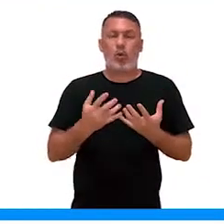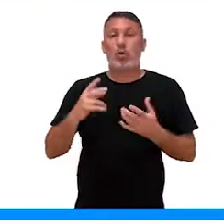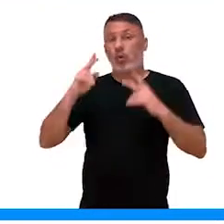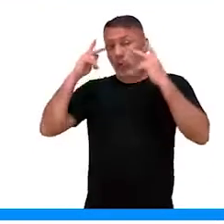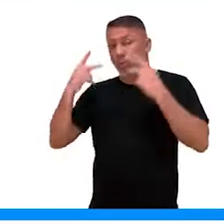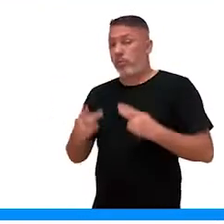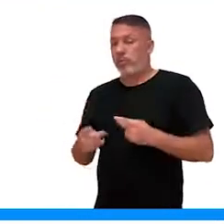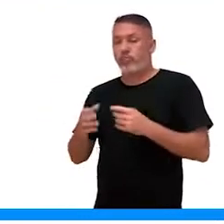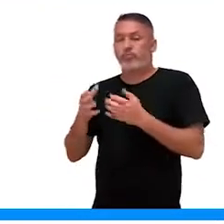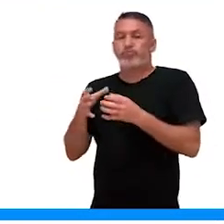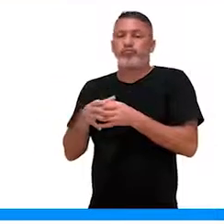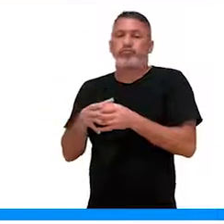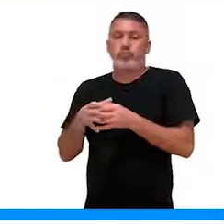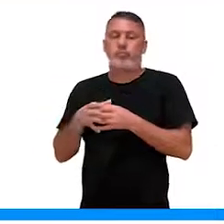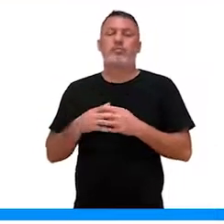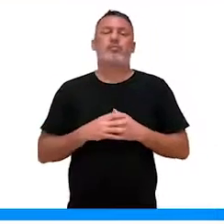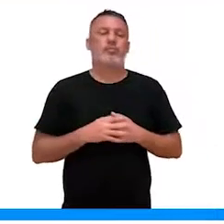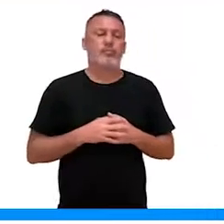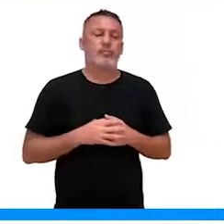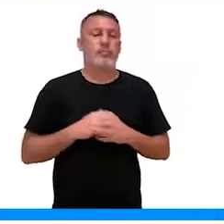bem desenvolvido.